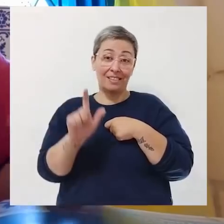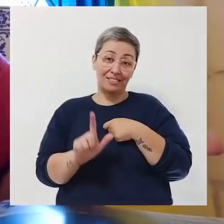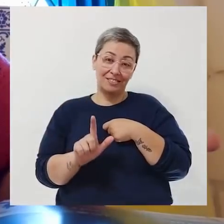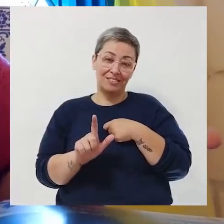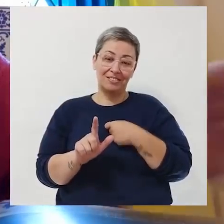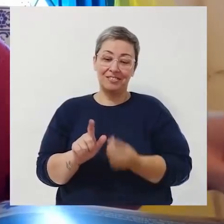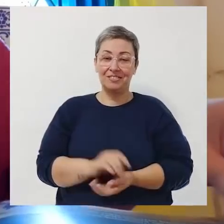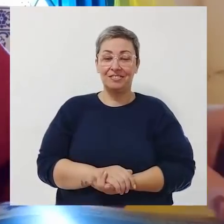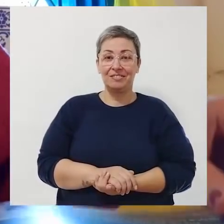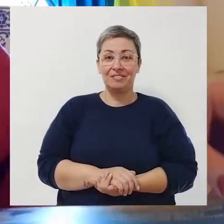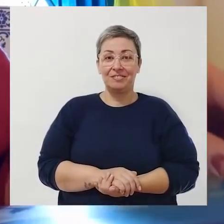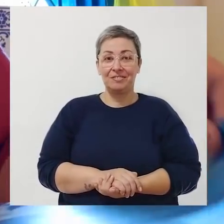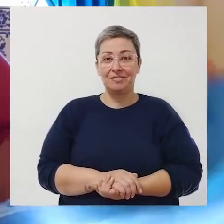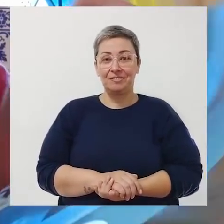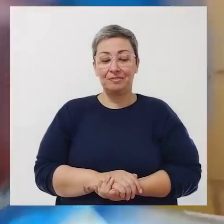e azul.